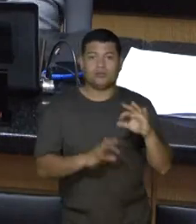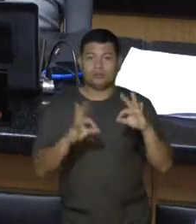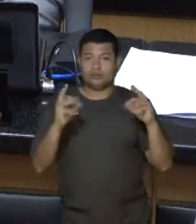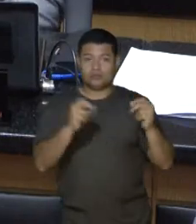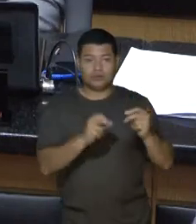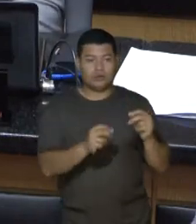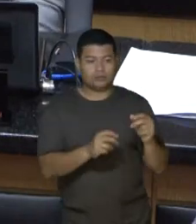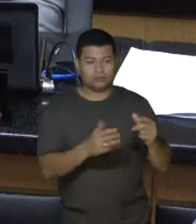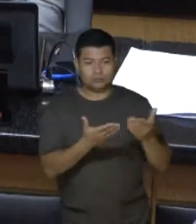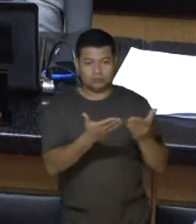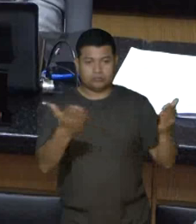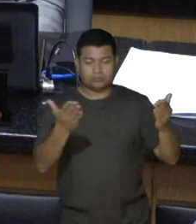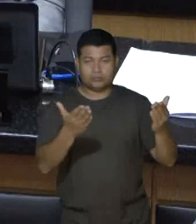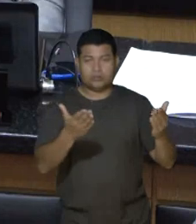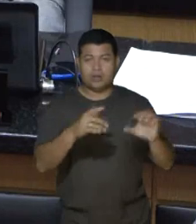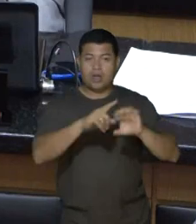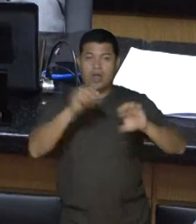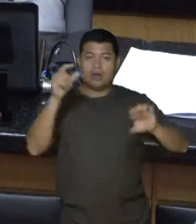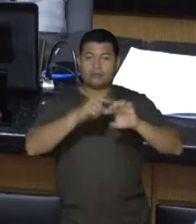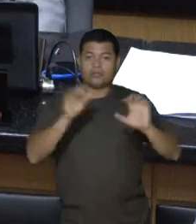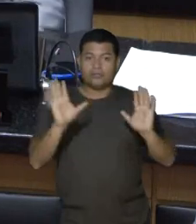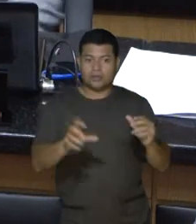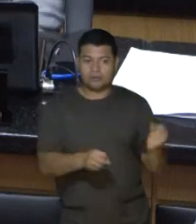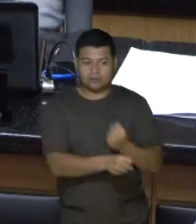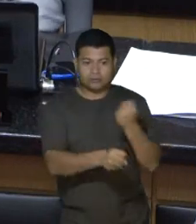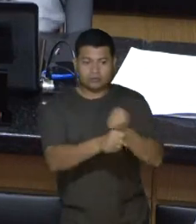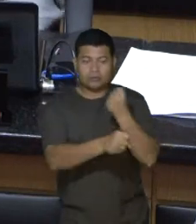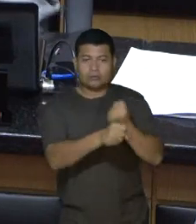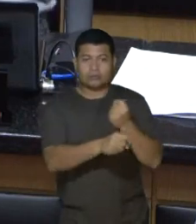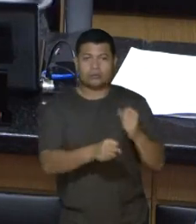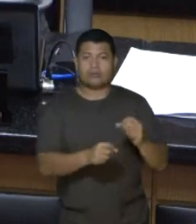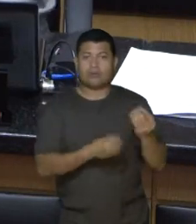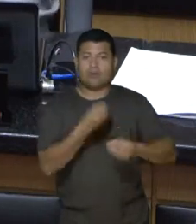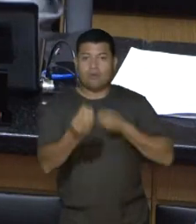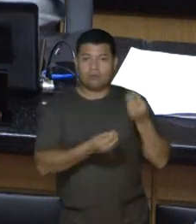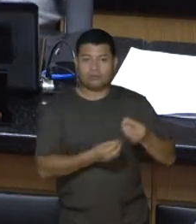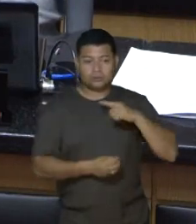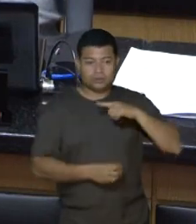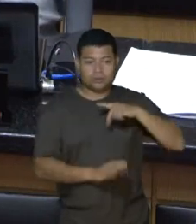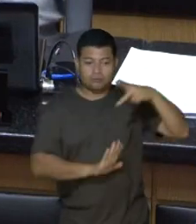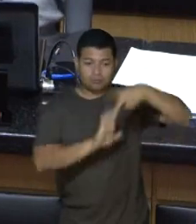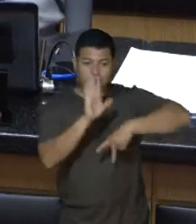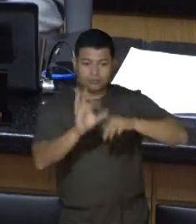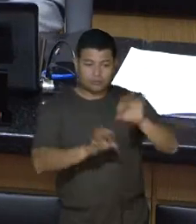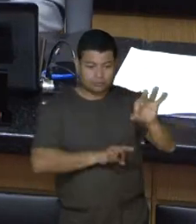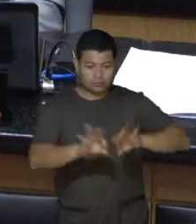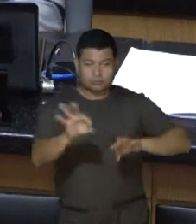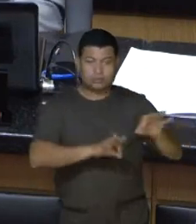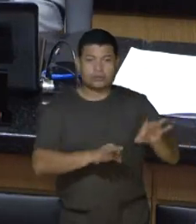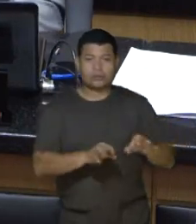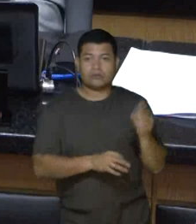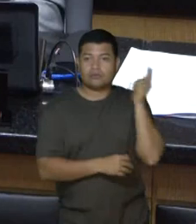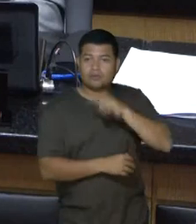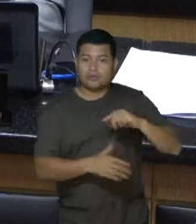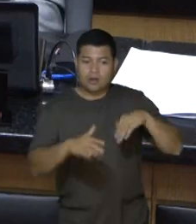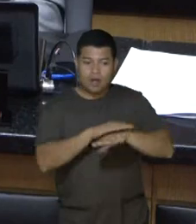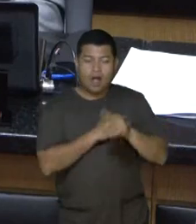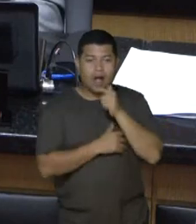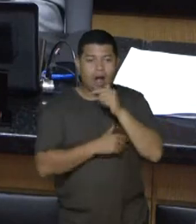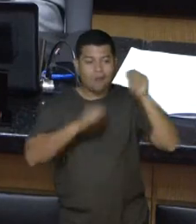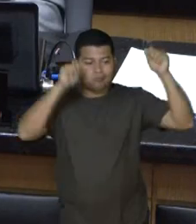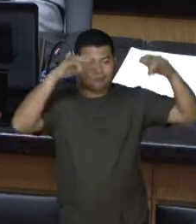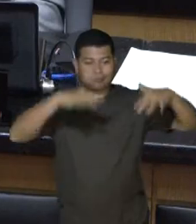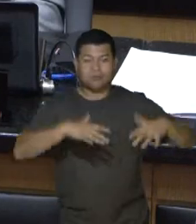proprietários já construam as suas obras com um projeto prevendo a captação e aproveitamento da água da